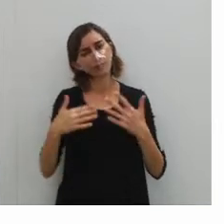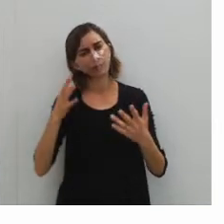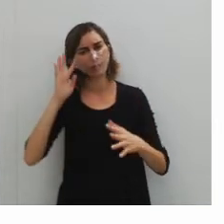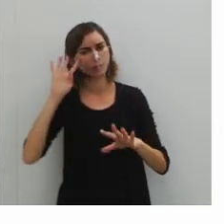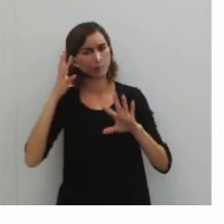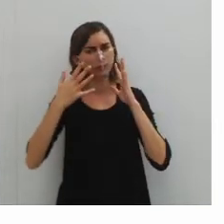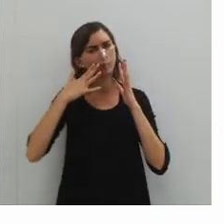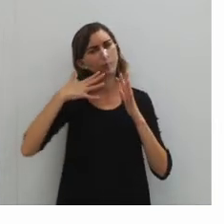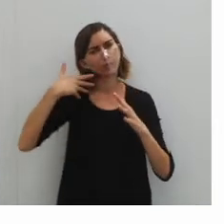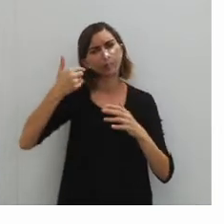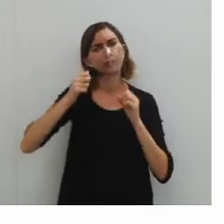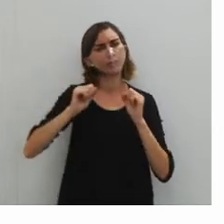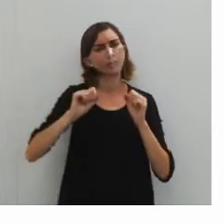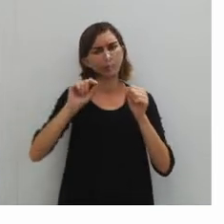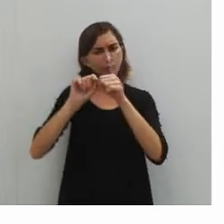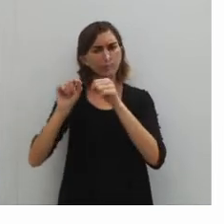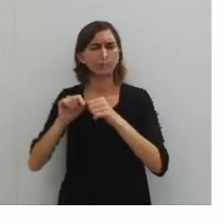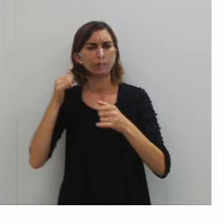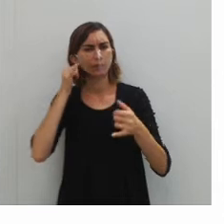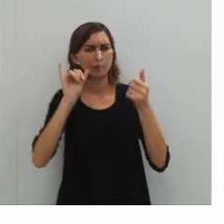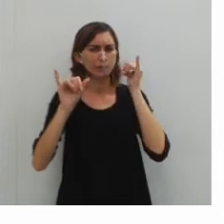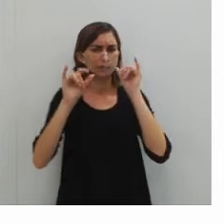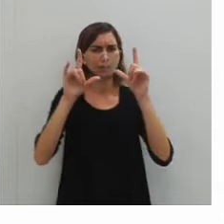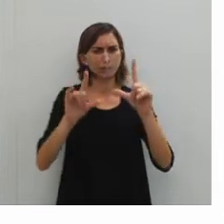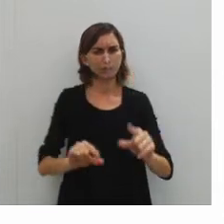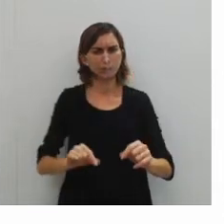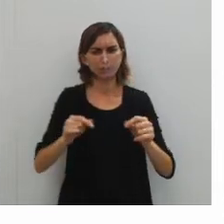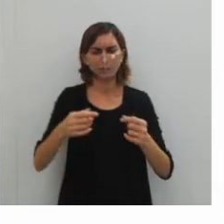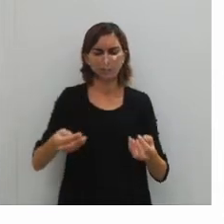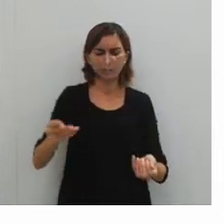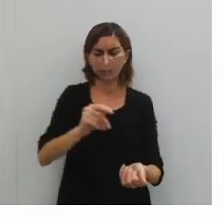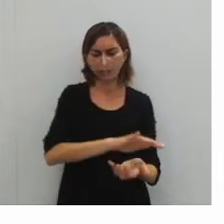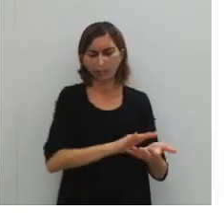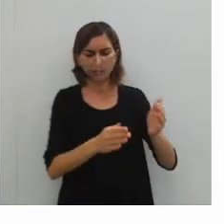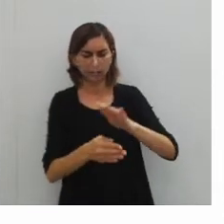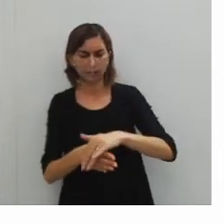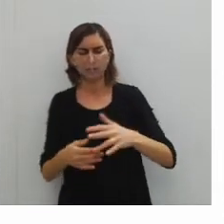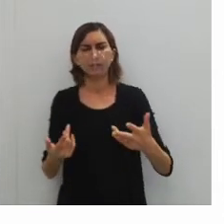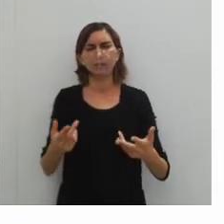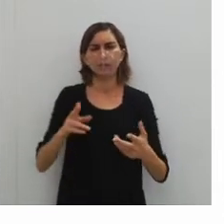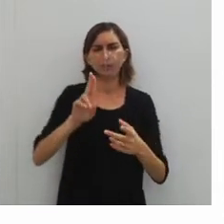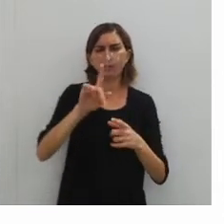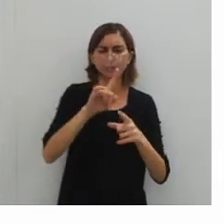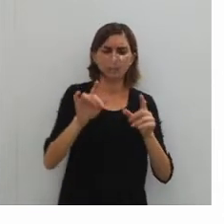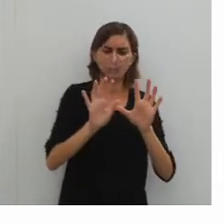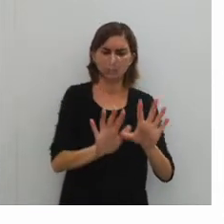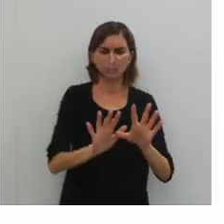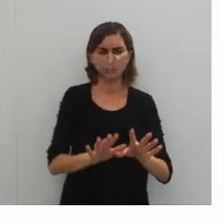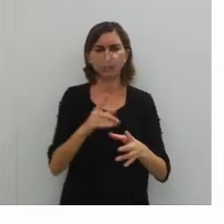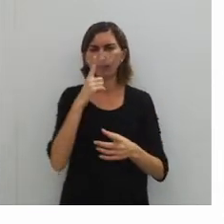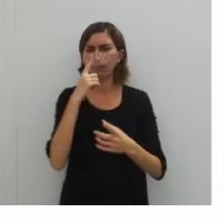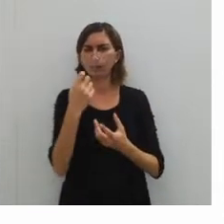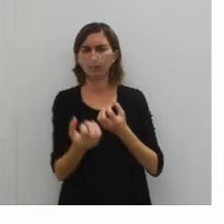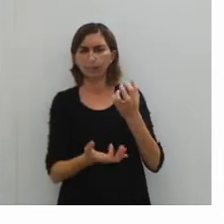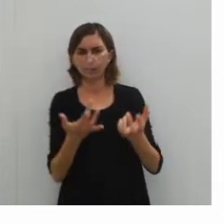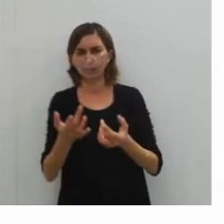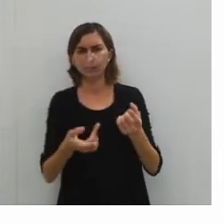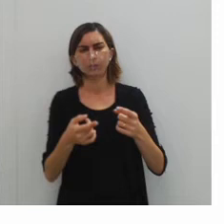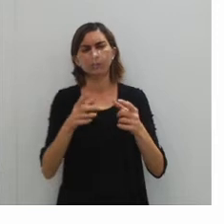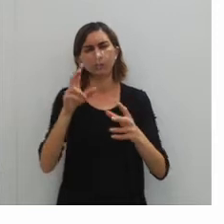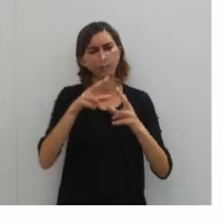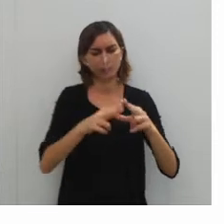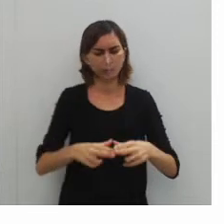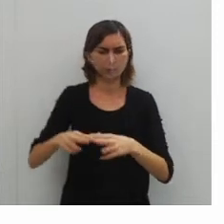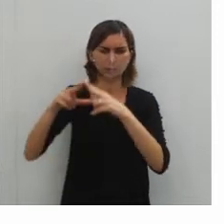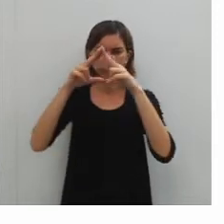Soluções melhores poderiam ser feitas por meio de aterros sanitários, usinas de compostagem do lixo orgânico,